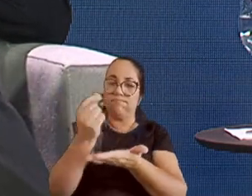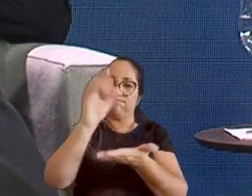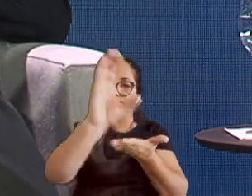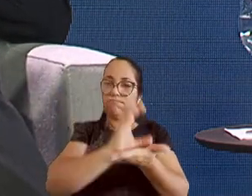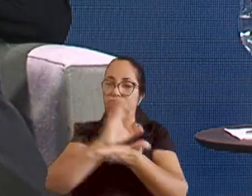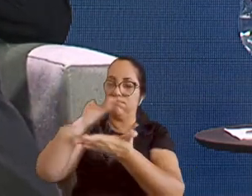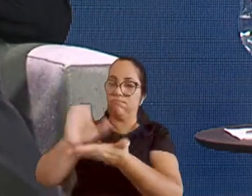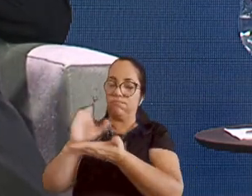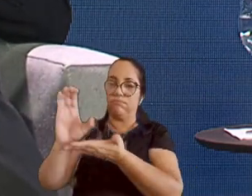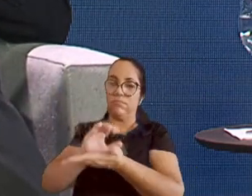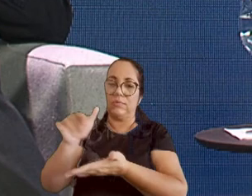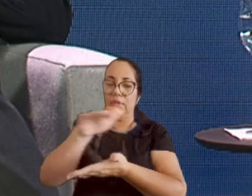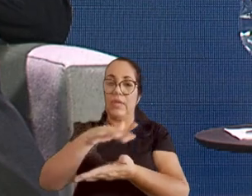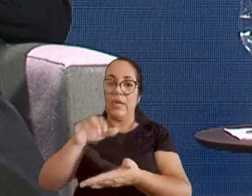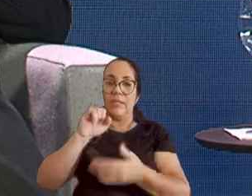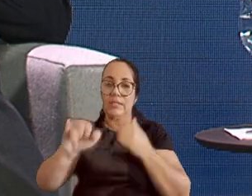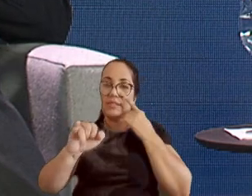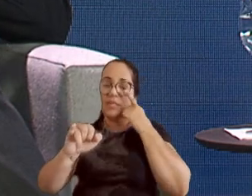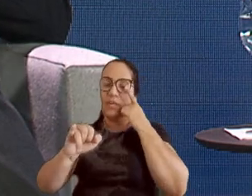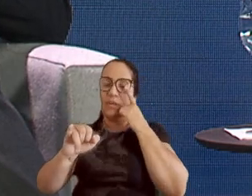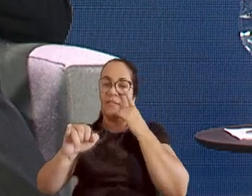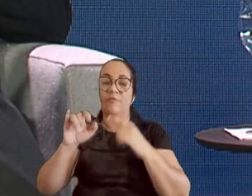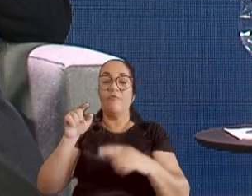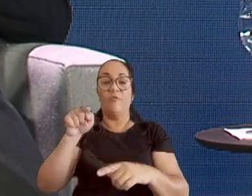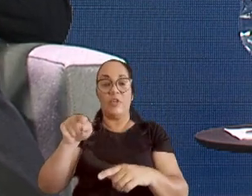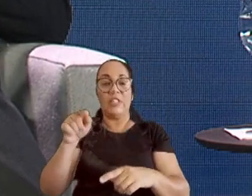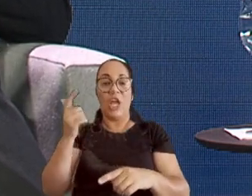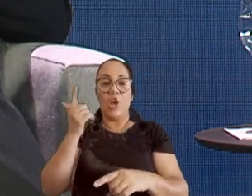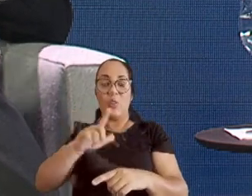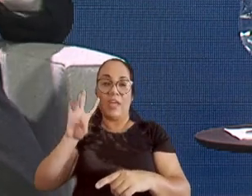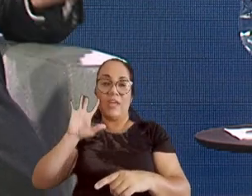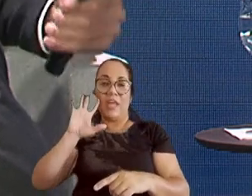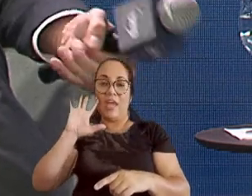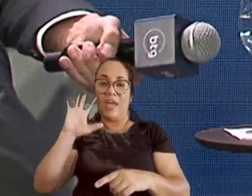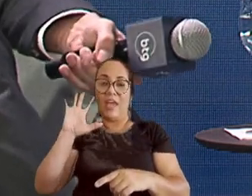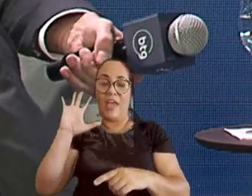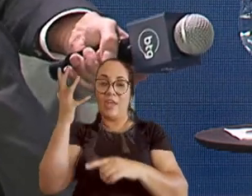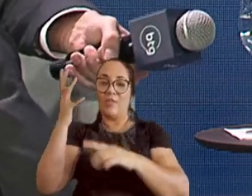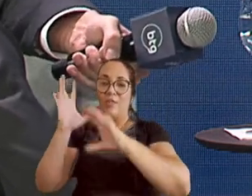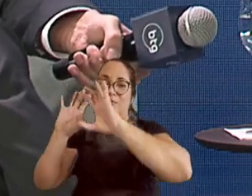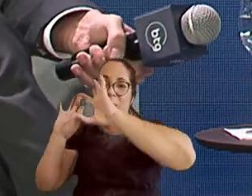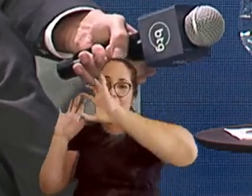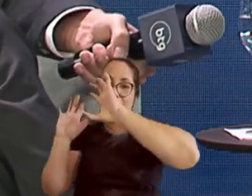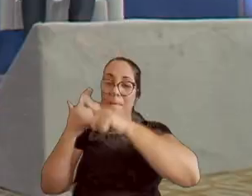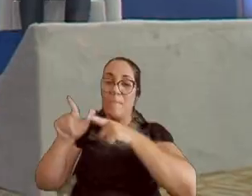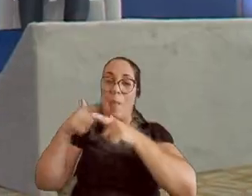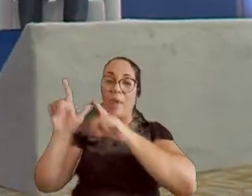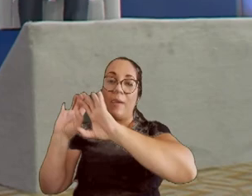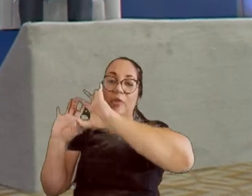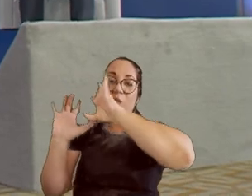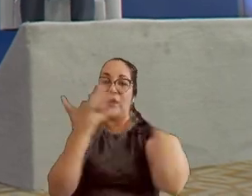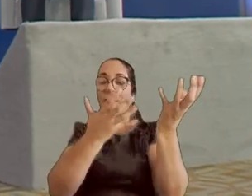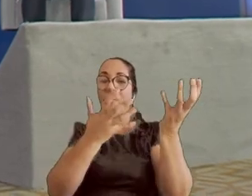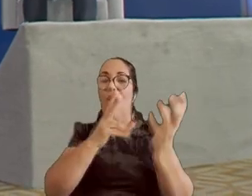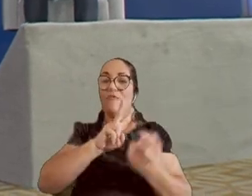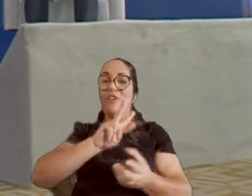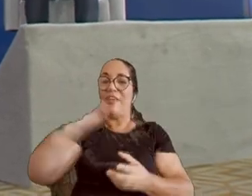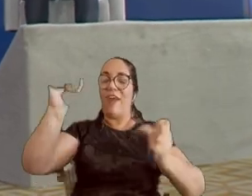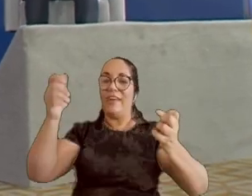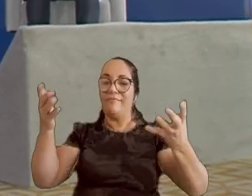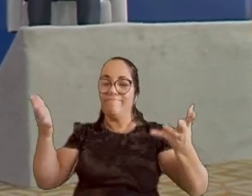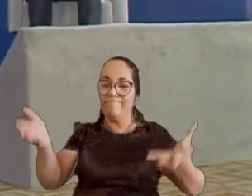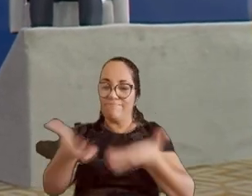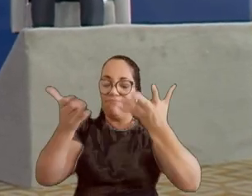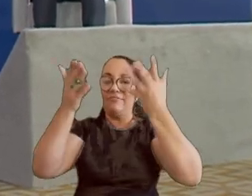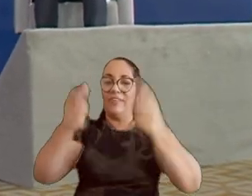o risco climático no Agro você faz um Chrome do setor privado muito bom bem legal então infra